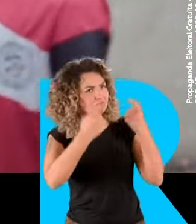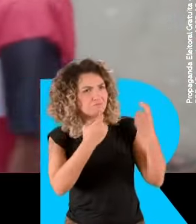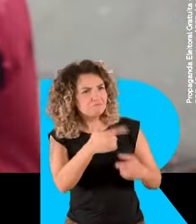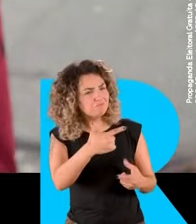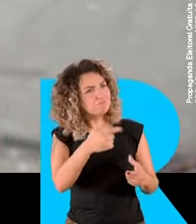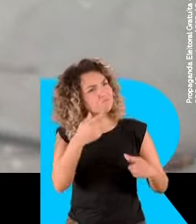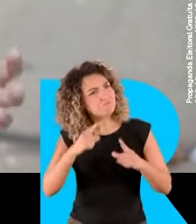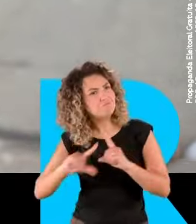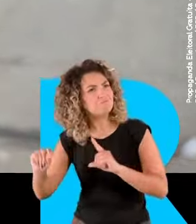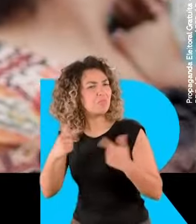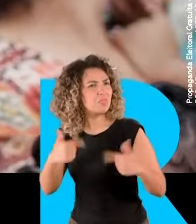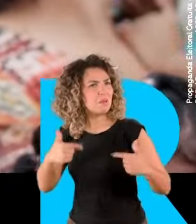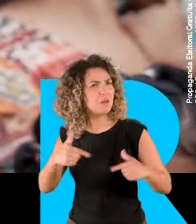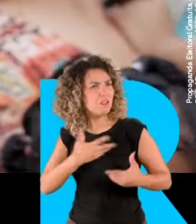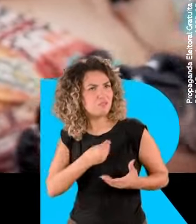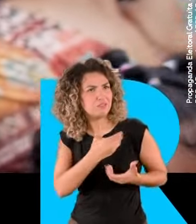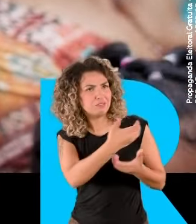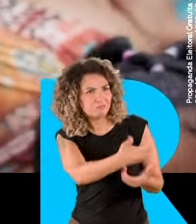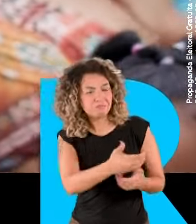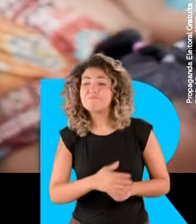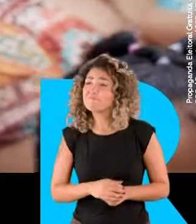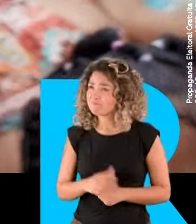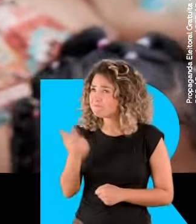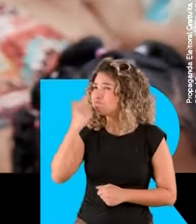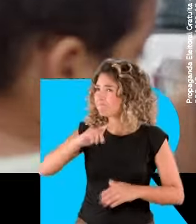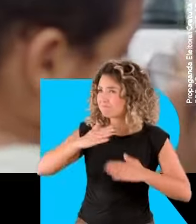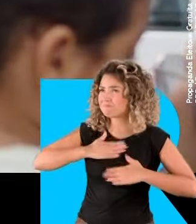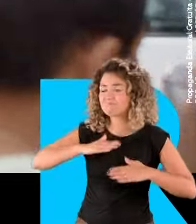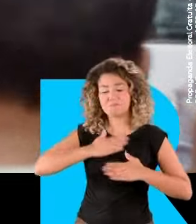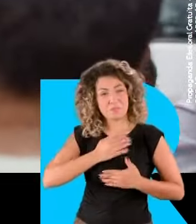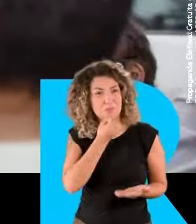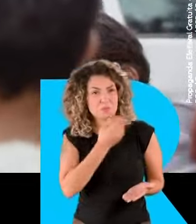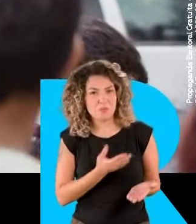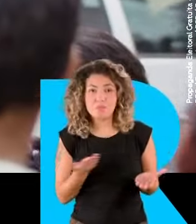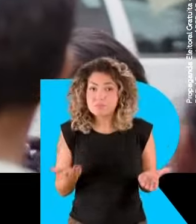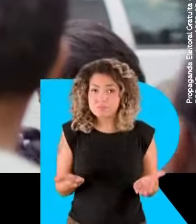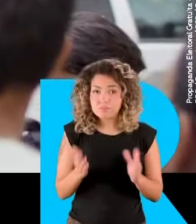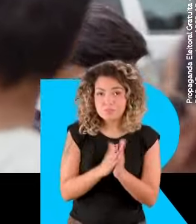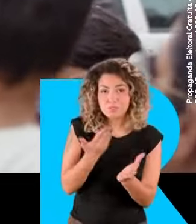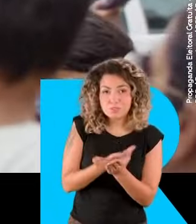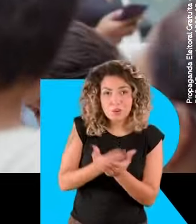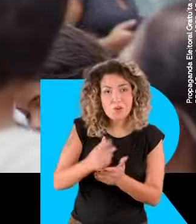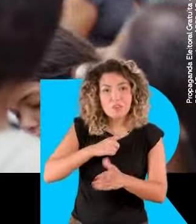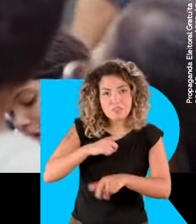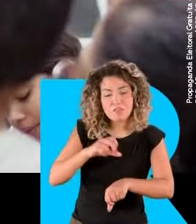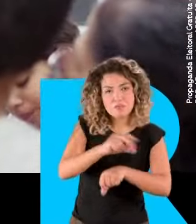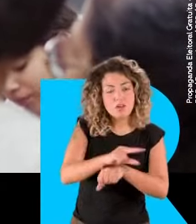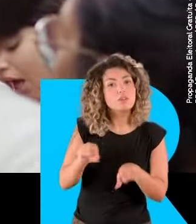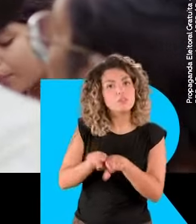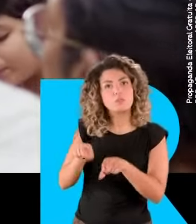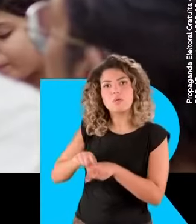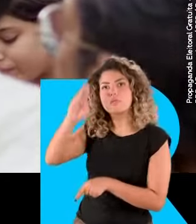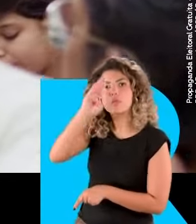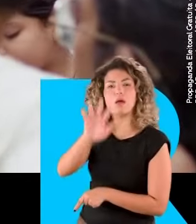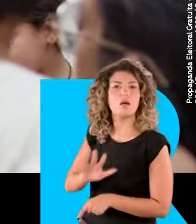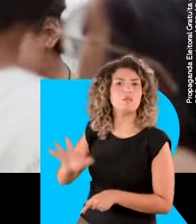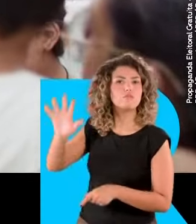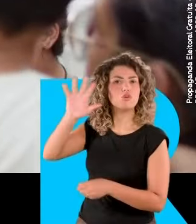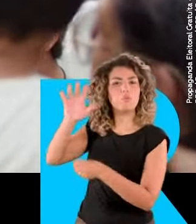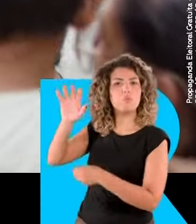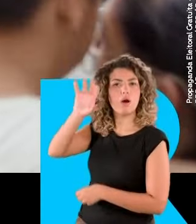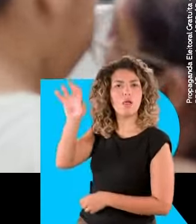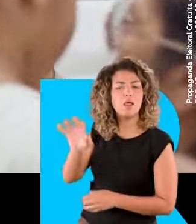bem cuidado. E você poder trabalhar. Ah, isso é bom. Além de ter vaga de creche, a maioria dos outros municípios